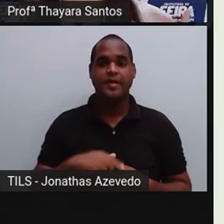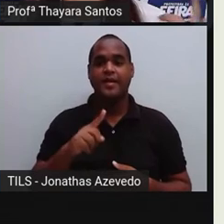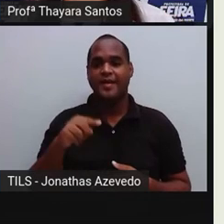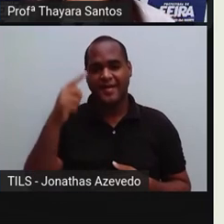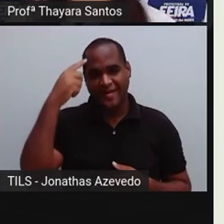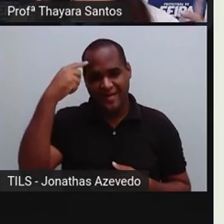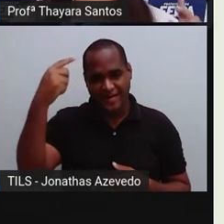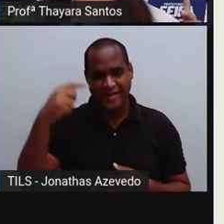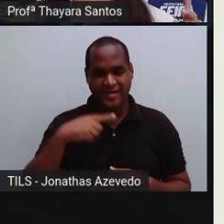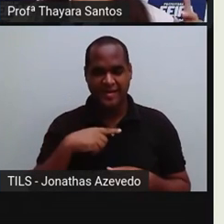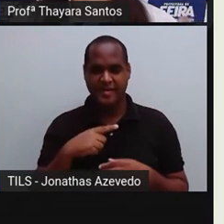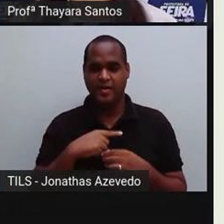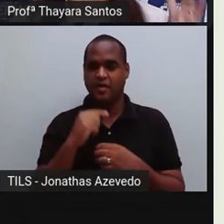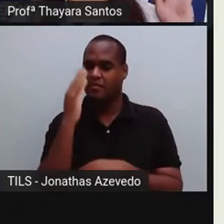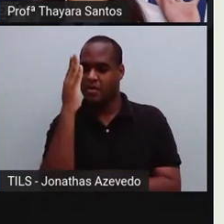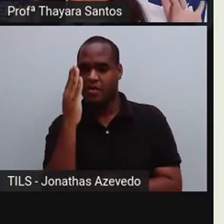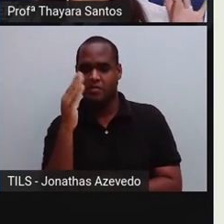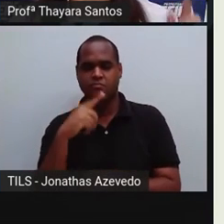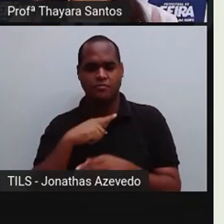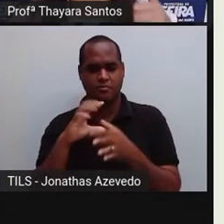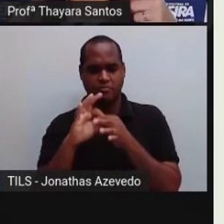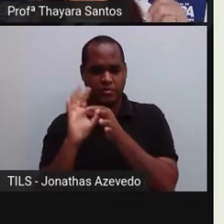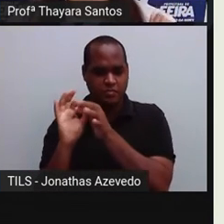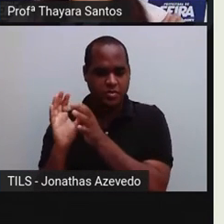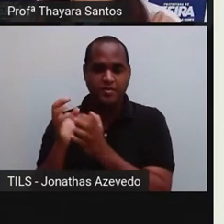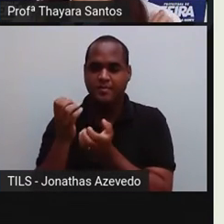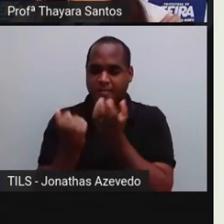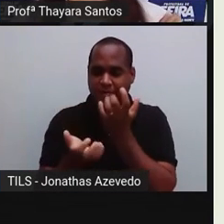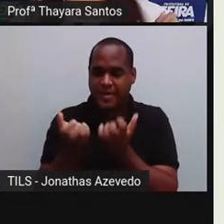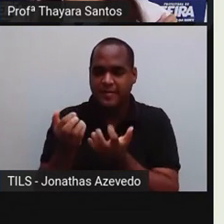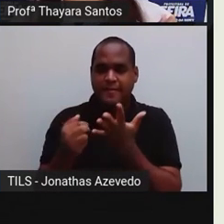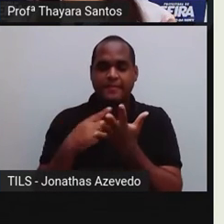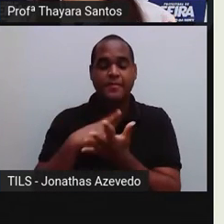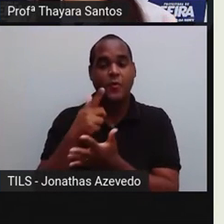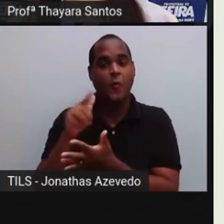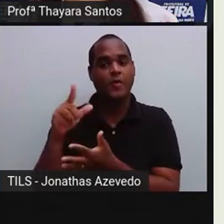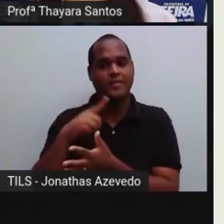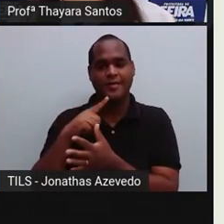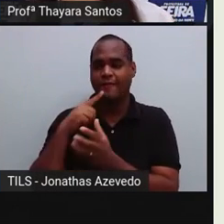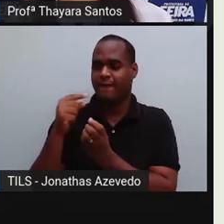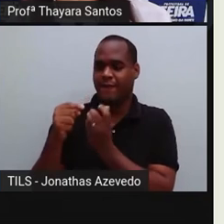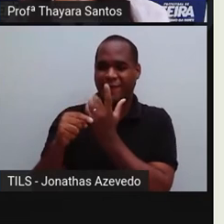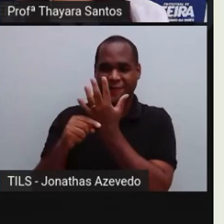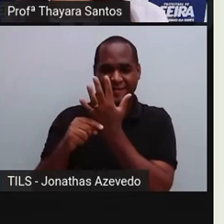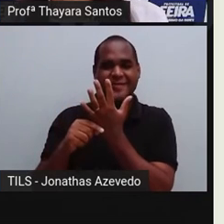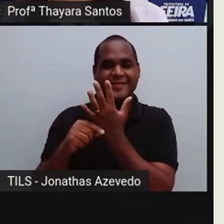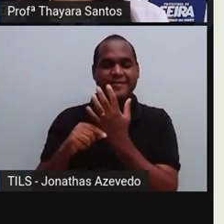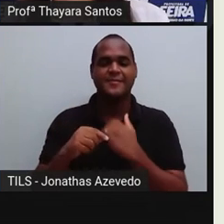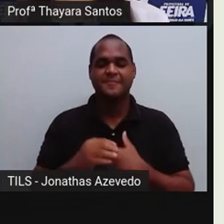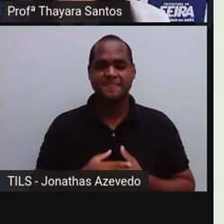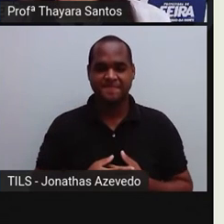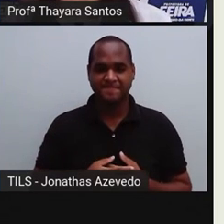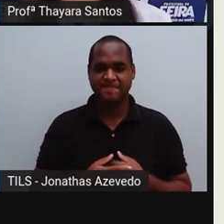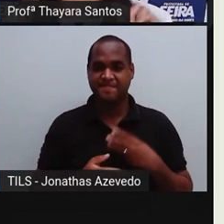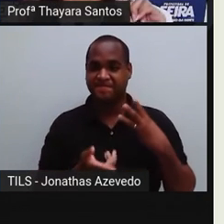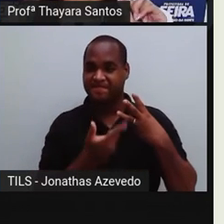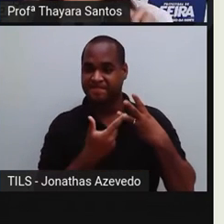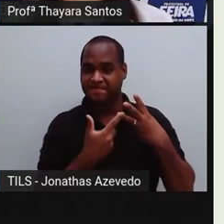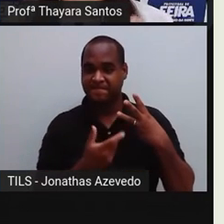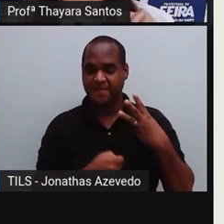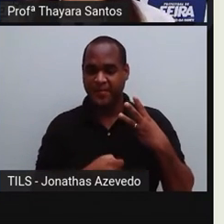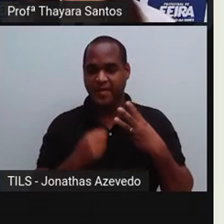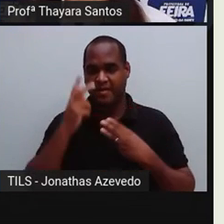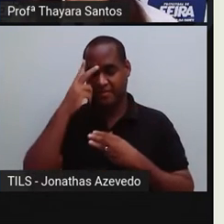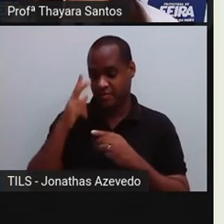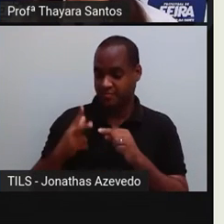queimando, a gente tem a liberação de gás, sai a fumaça. Outra evidência que aconteceu uma transformação química. Já nesse terceiro exemplo, uma